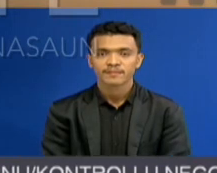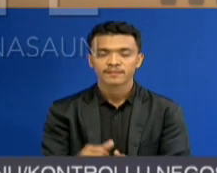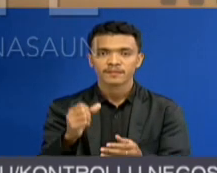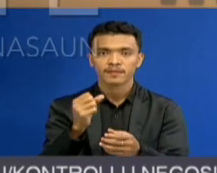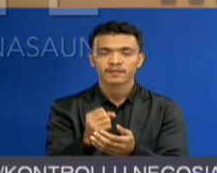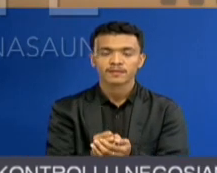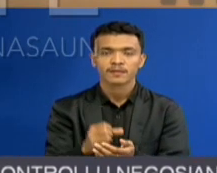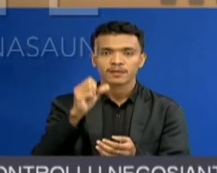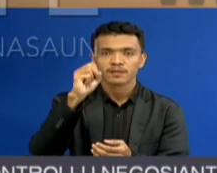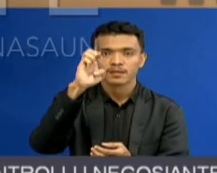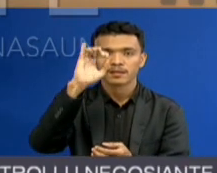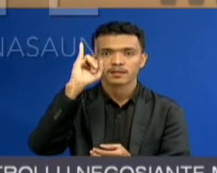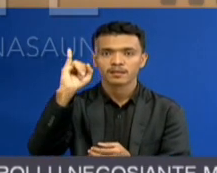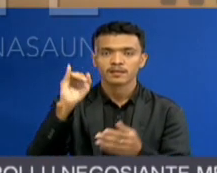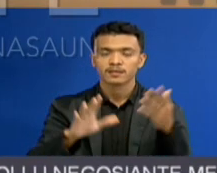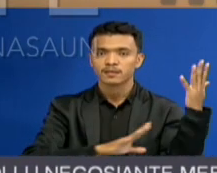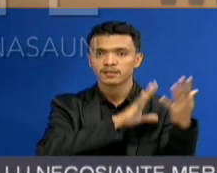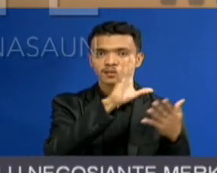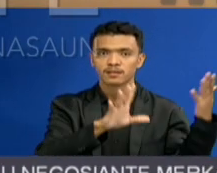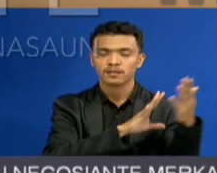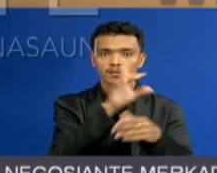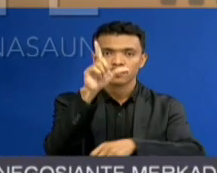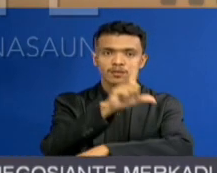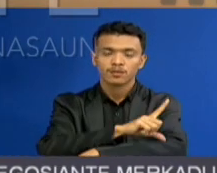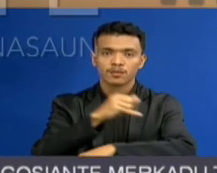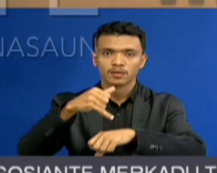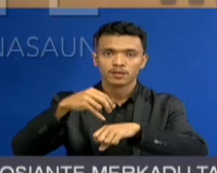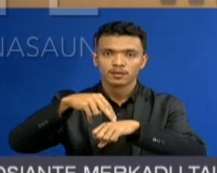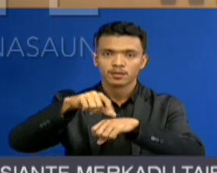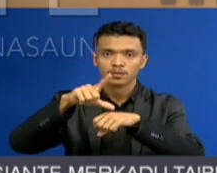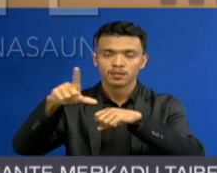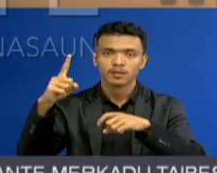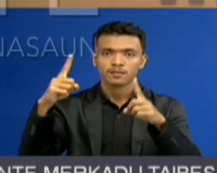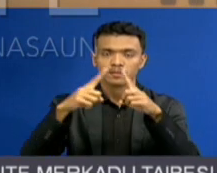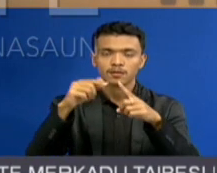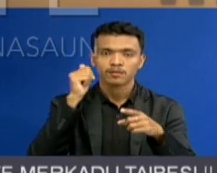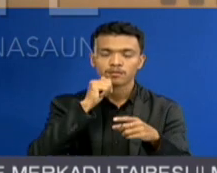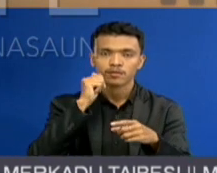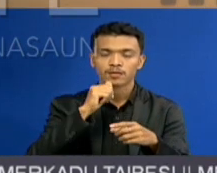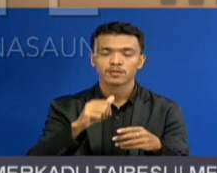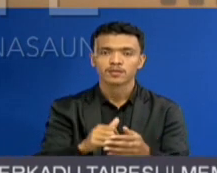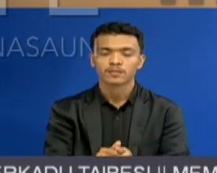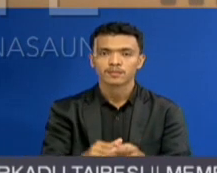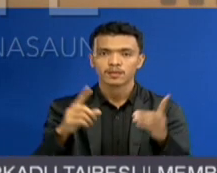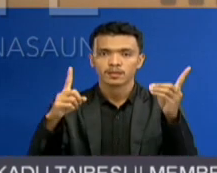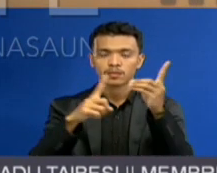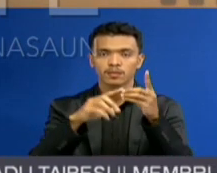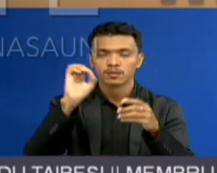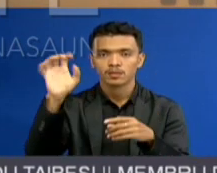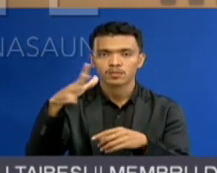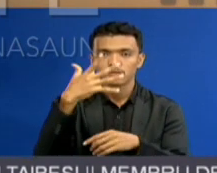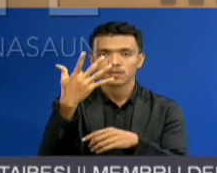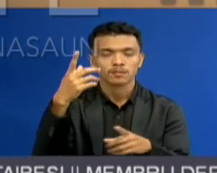Secretaria de Estado de Igualdade se celebra Lorong Internacional Bafete Rural nebe monu e Lorong San Lourenço Lima